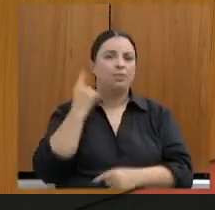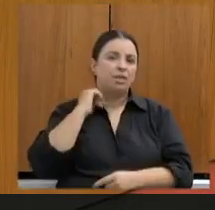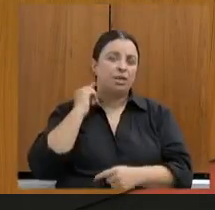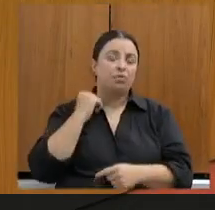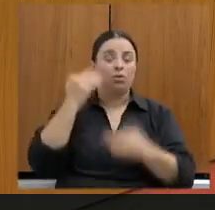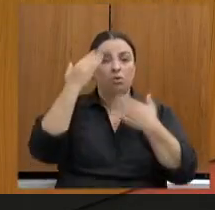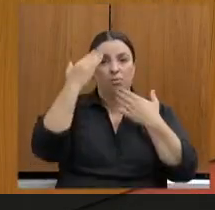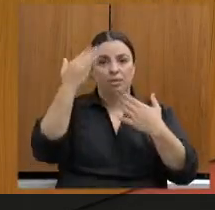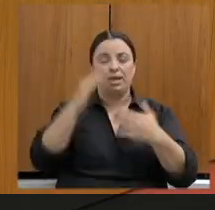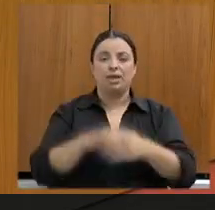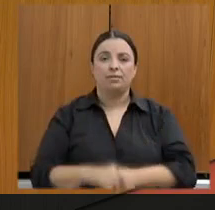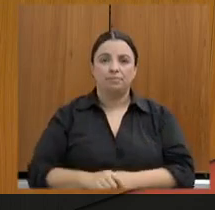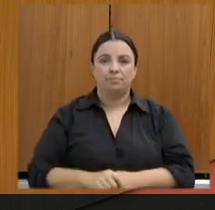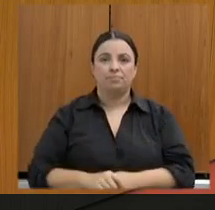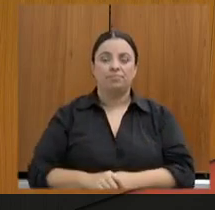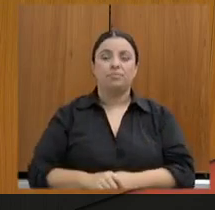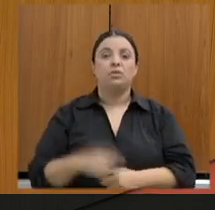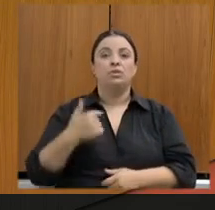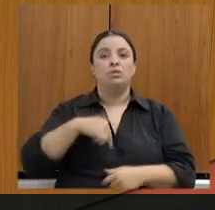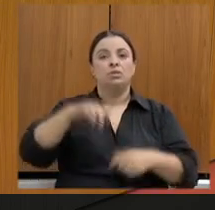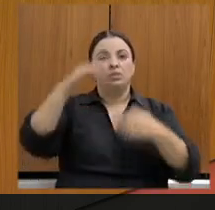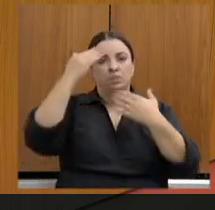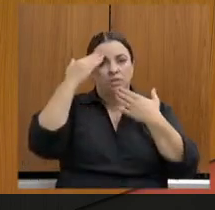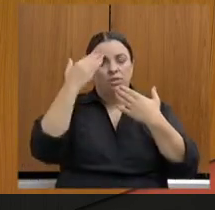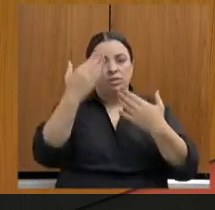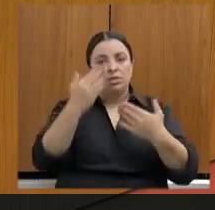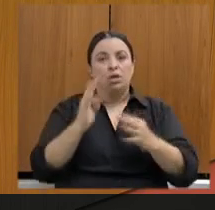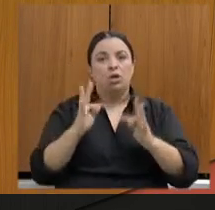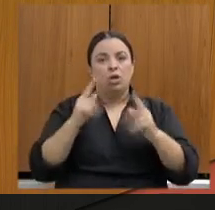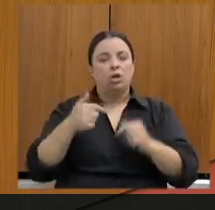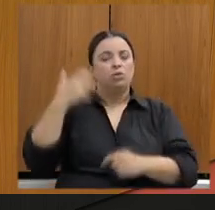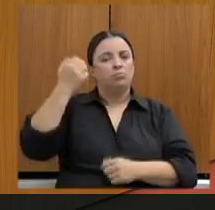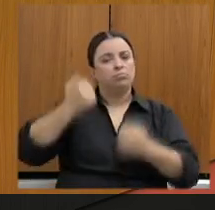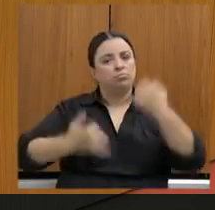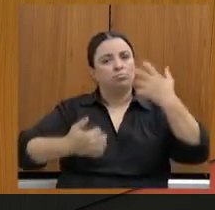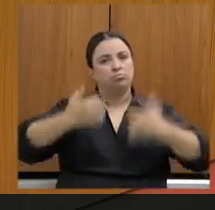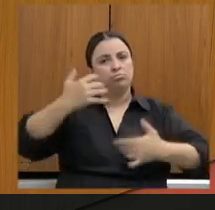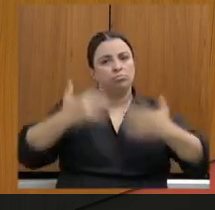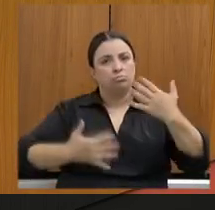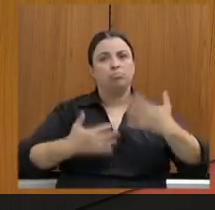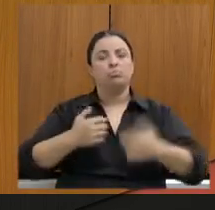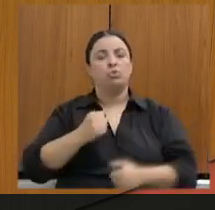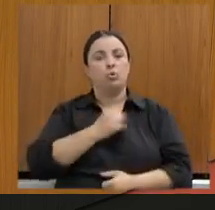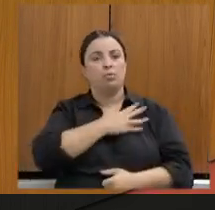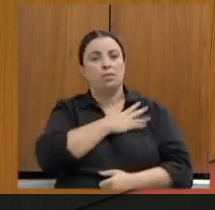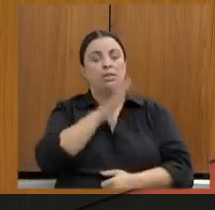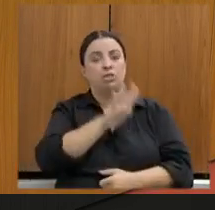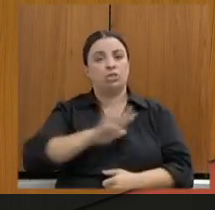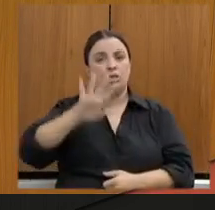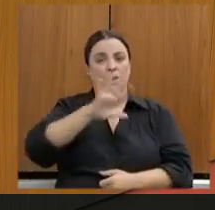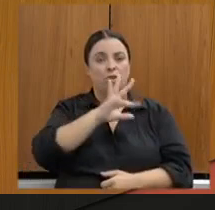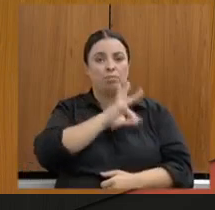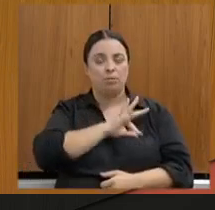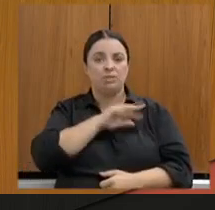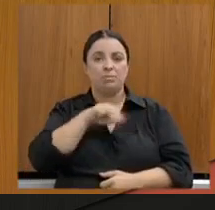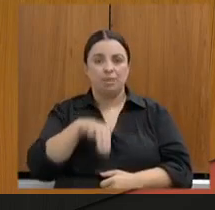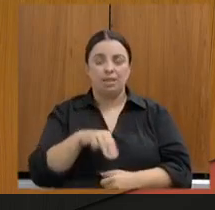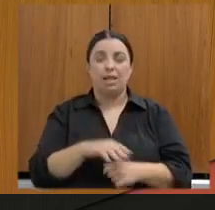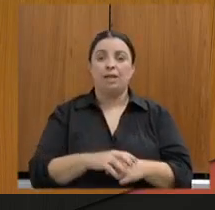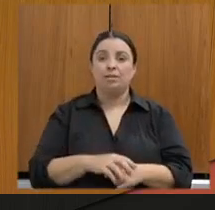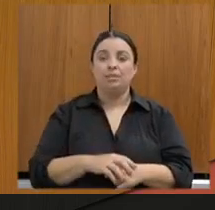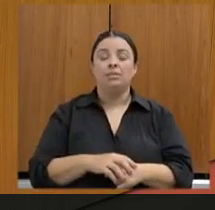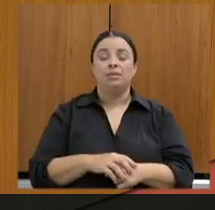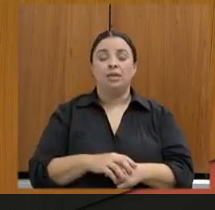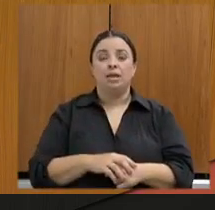e agradecemos as explanações do comandante-geral da polícia militar presidência agora registro